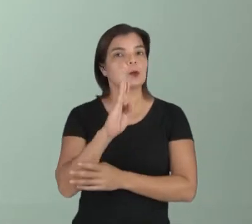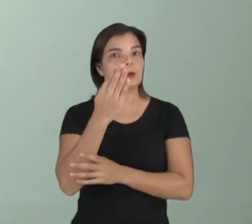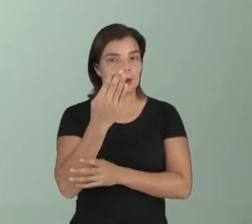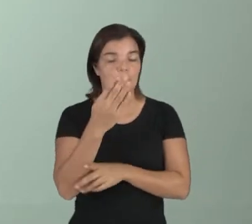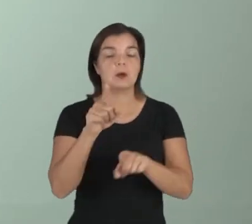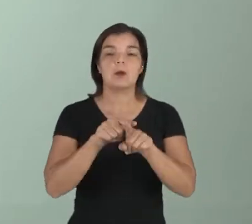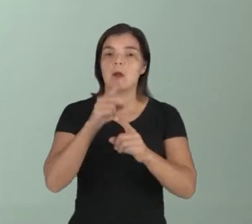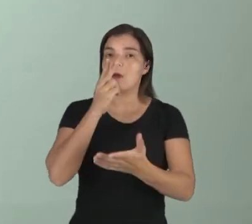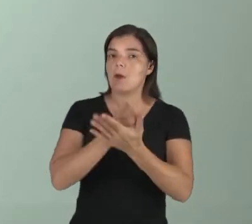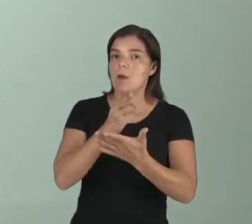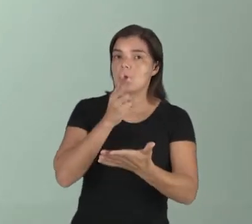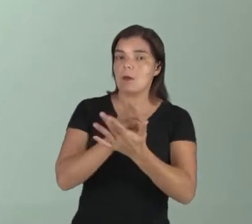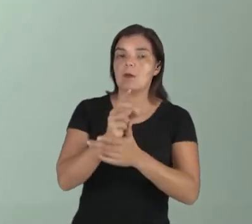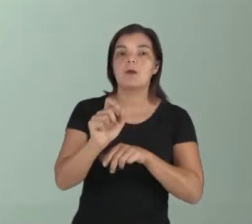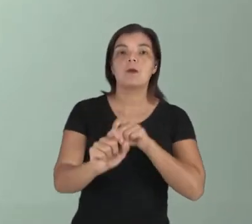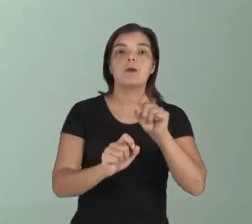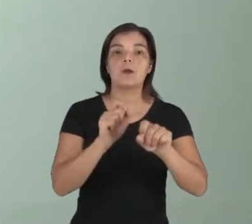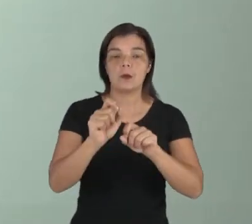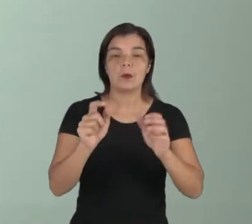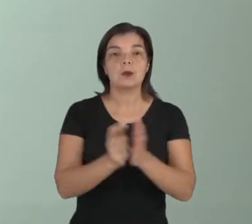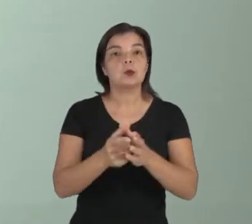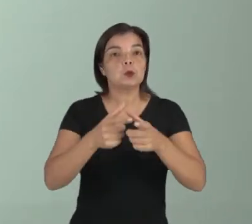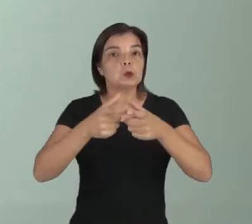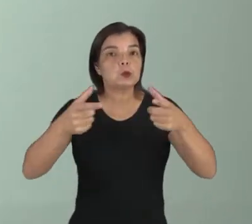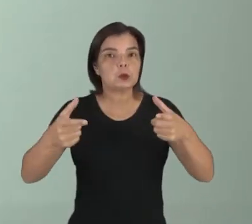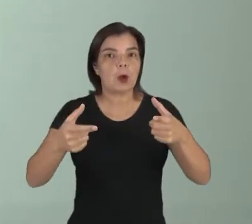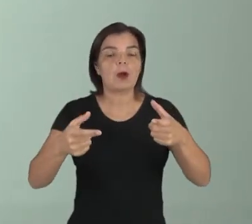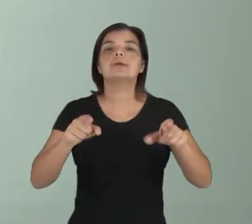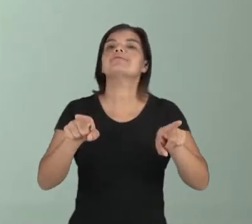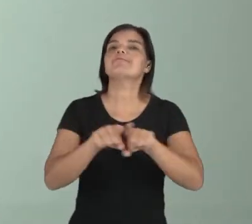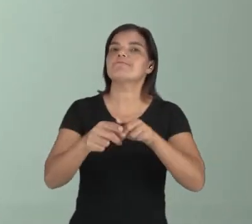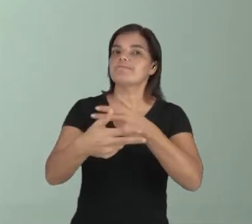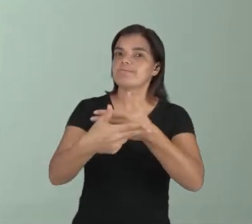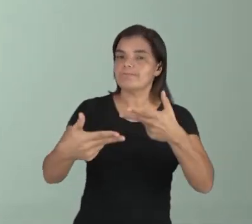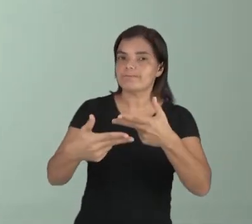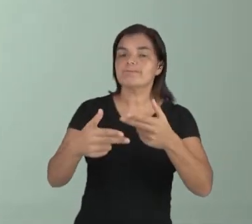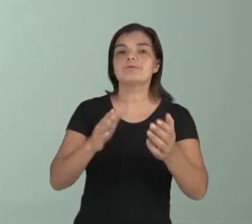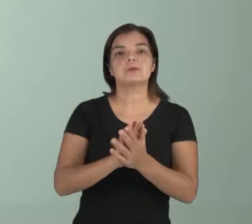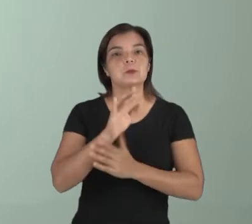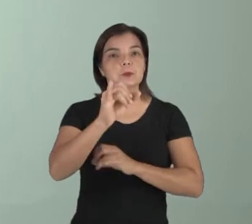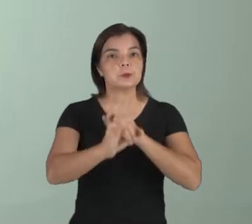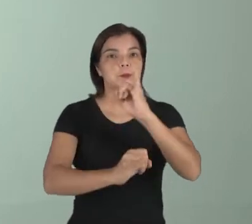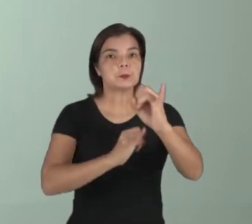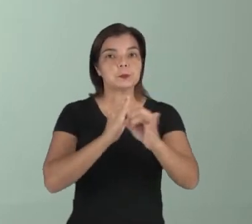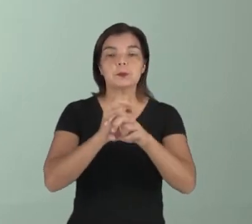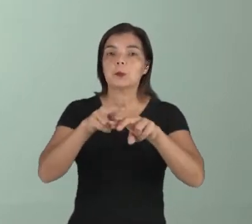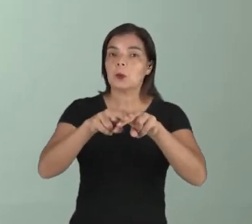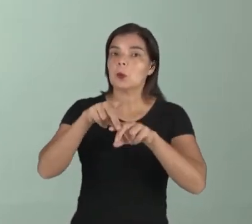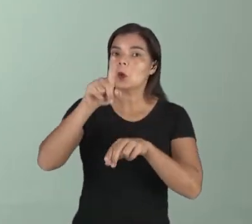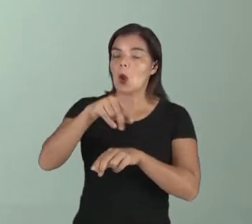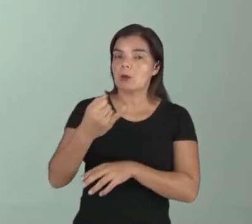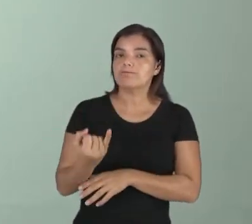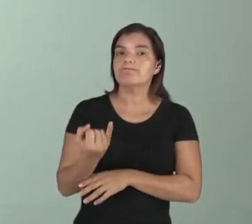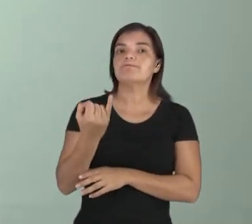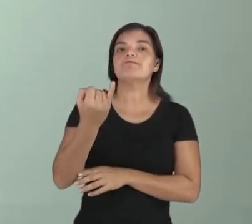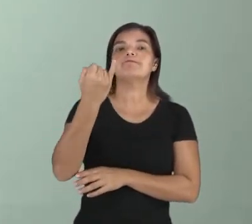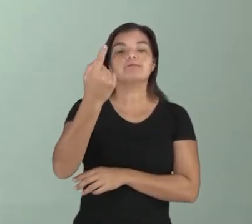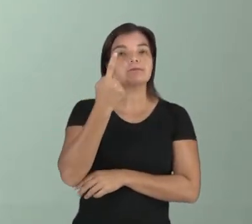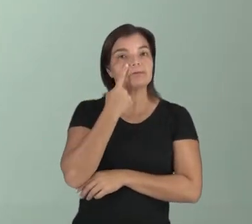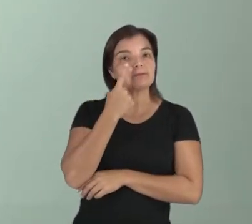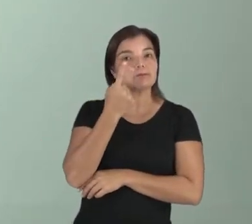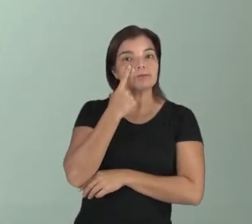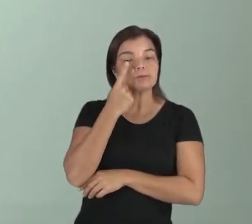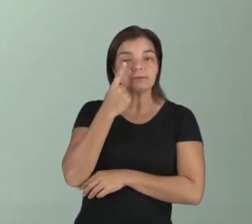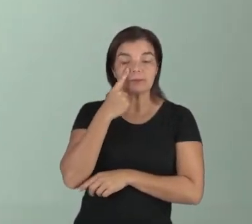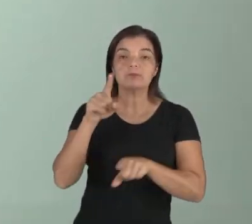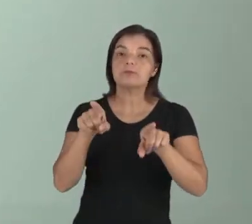sempre são colocadas em grande proporção na internet. Por isso que é sempre importante averiguar